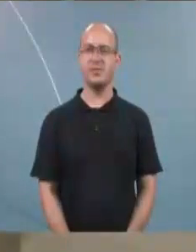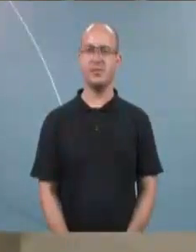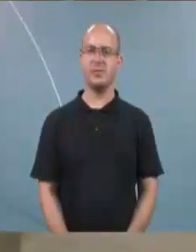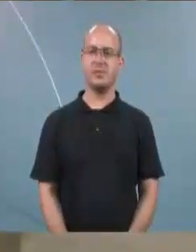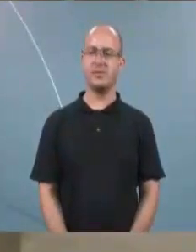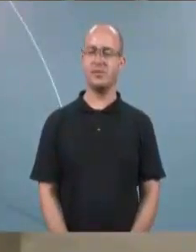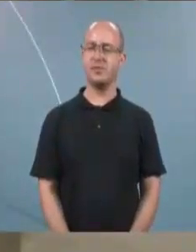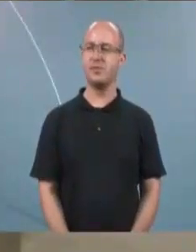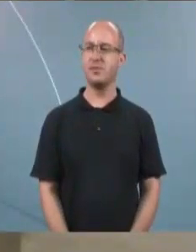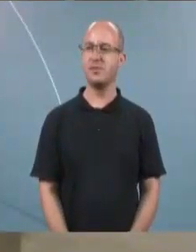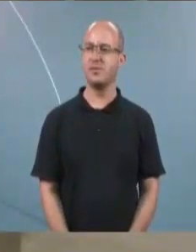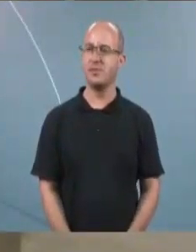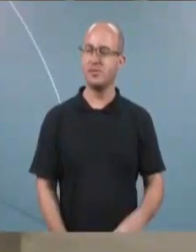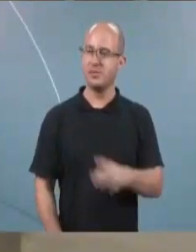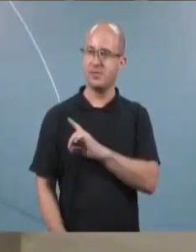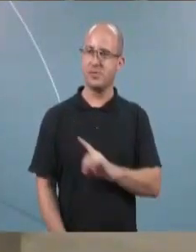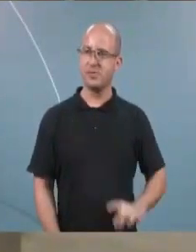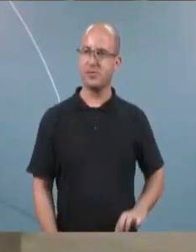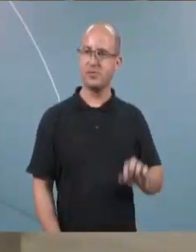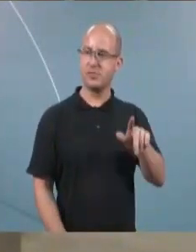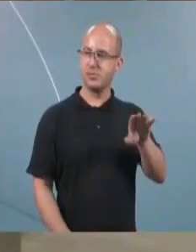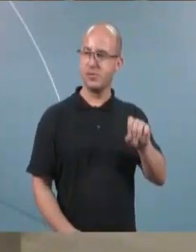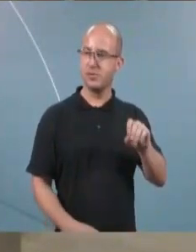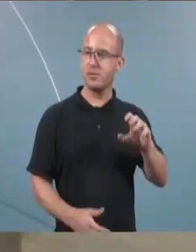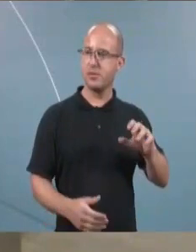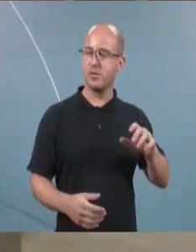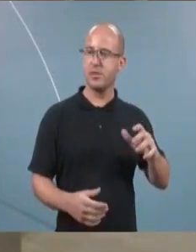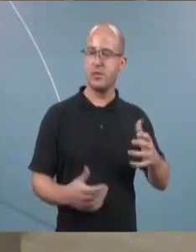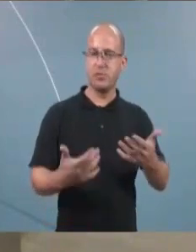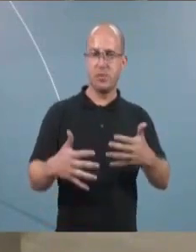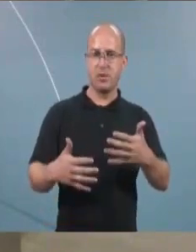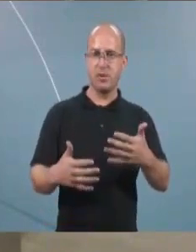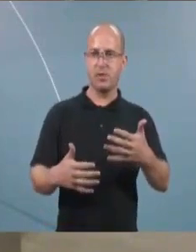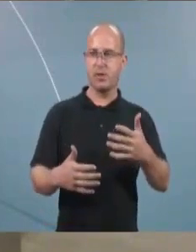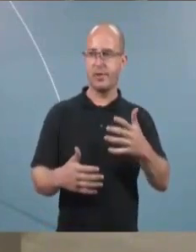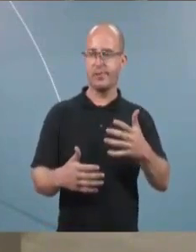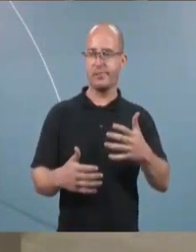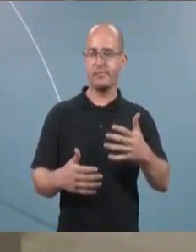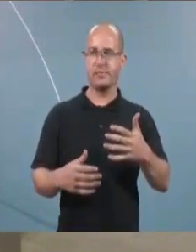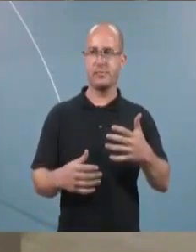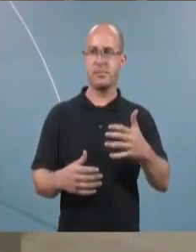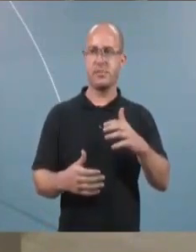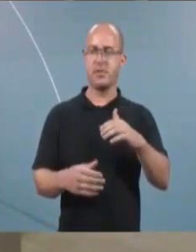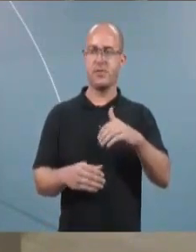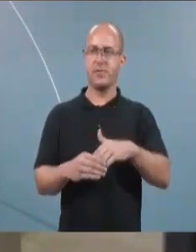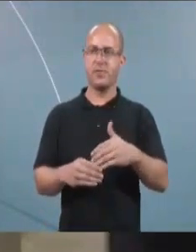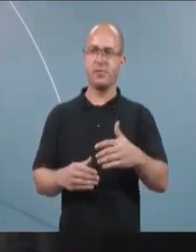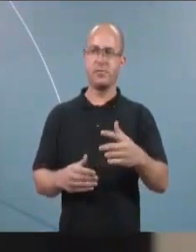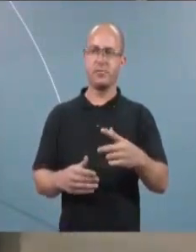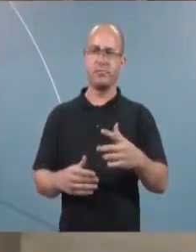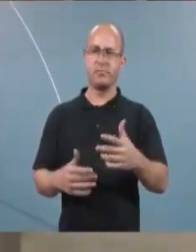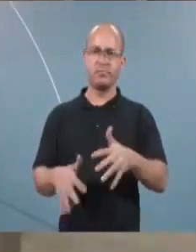Deputado Deputado Gustavo cavalho quer mudar quer rejeitar o voto Então